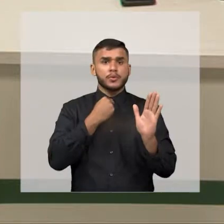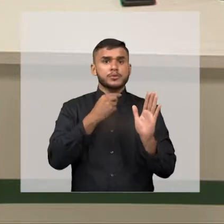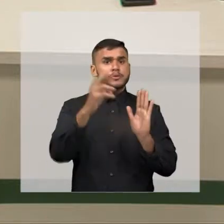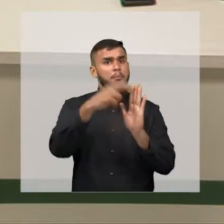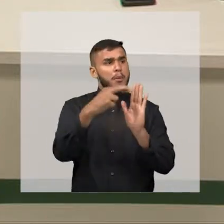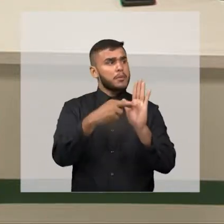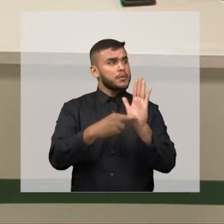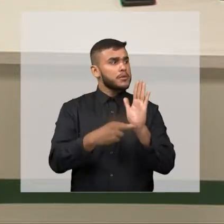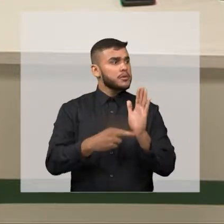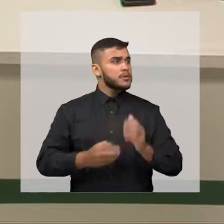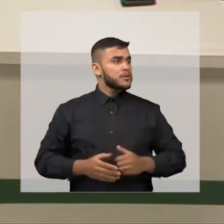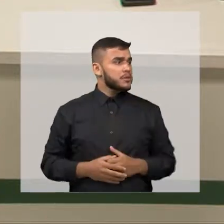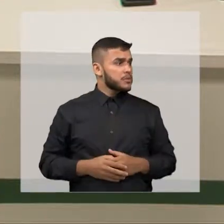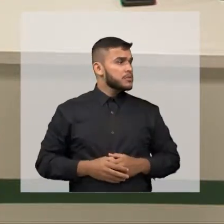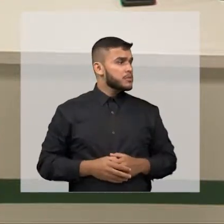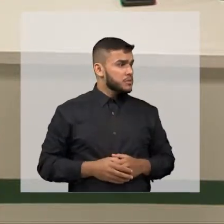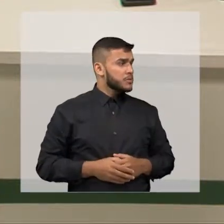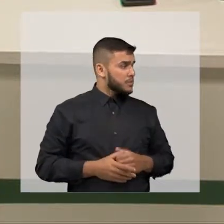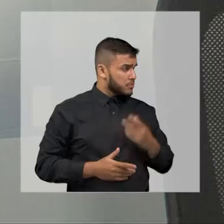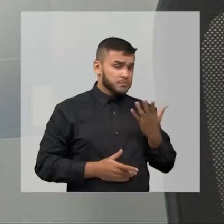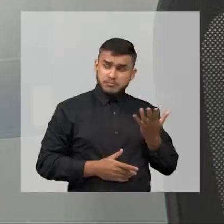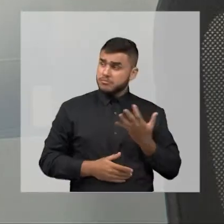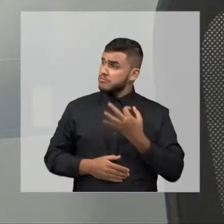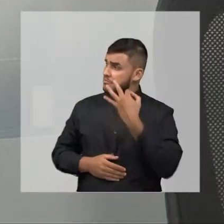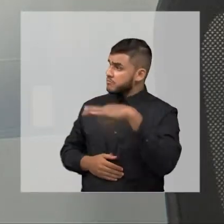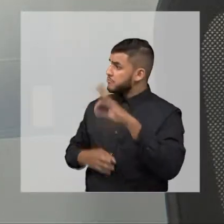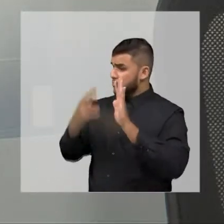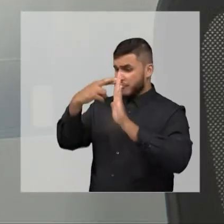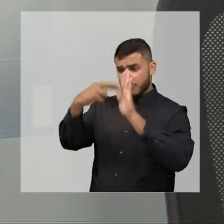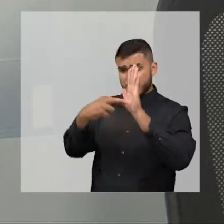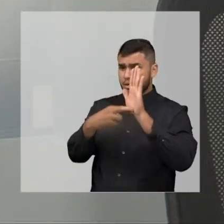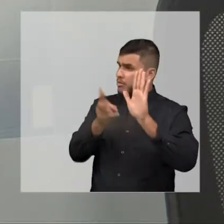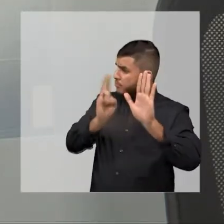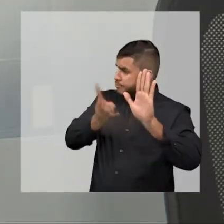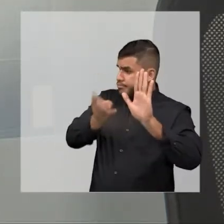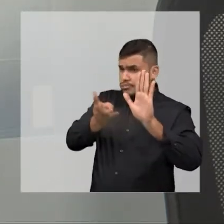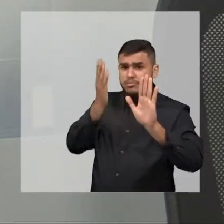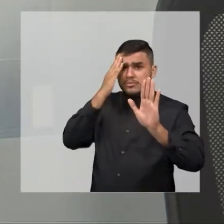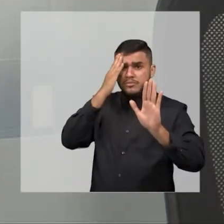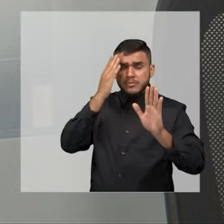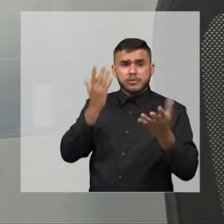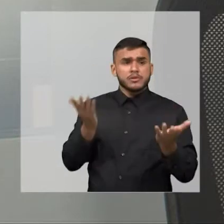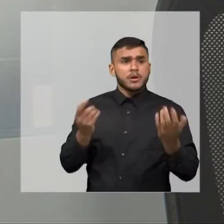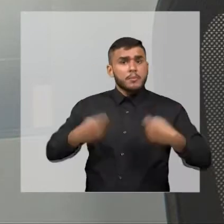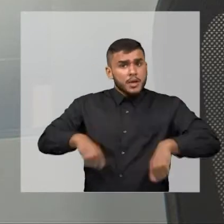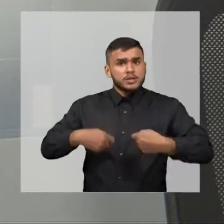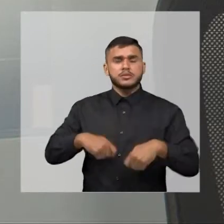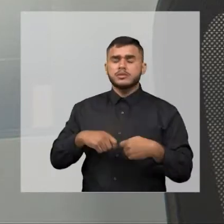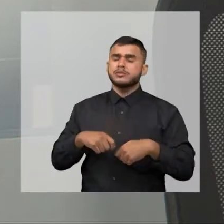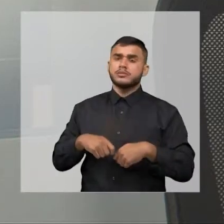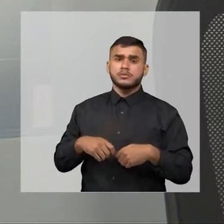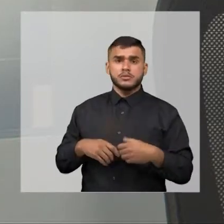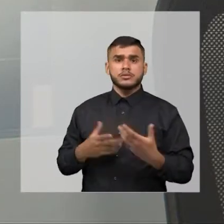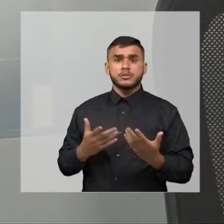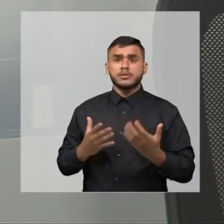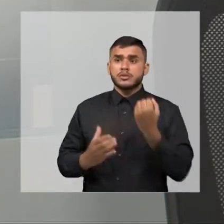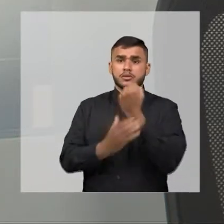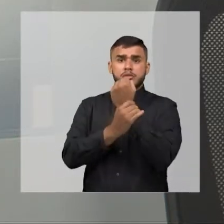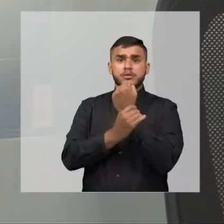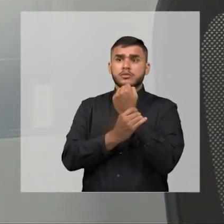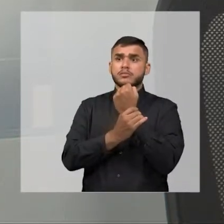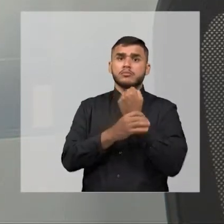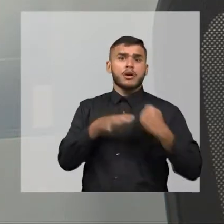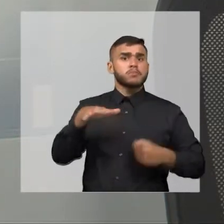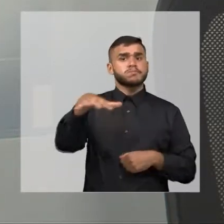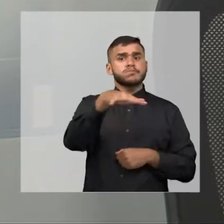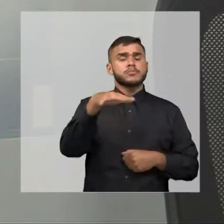países mais rigorosos. São critérios muito bons. Eu não mexeria. Eu acho que se você... Tem que melhorar a segurança pública. Tem que melhorar a segurança